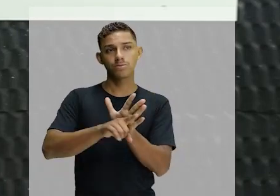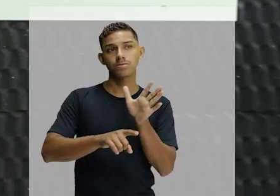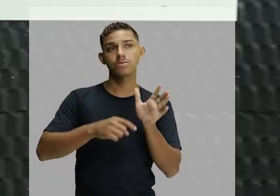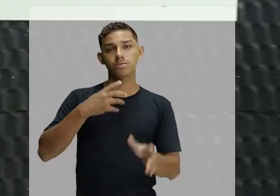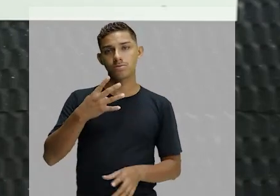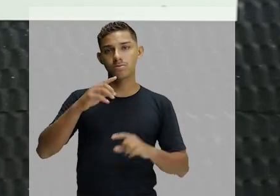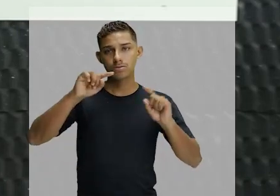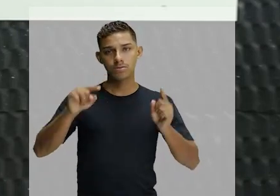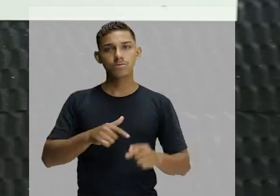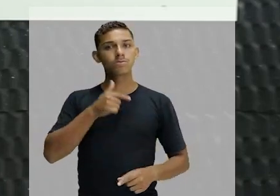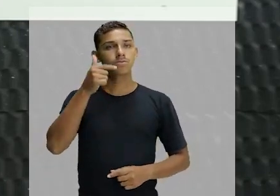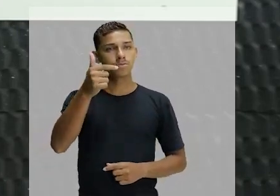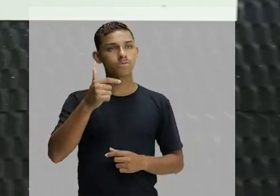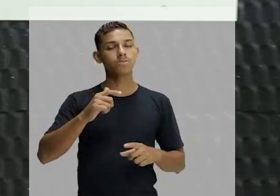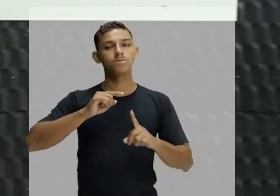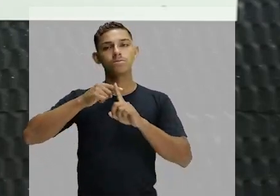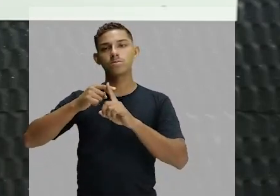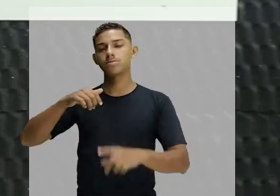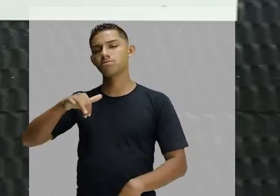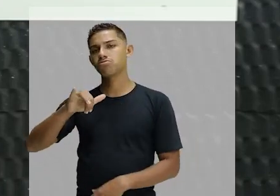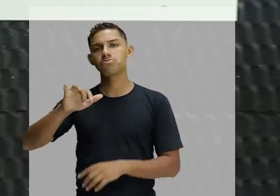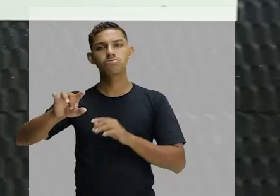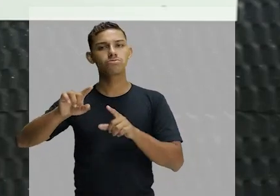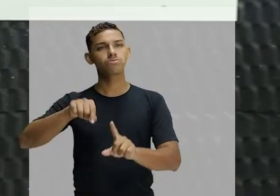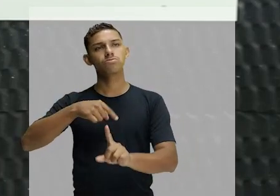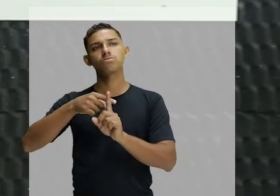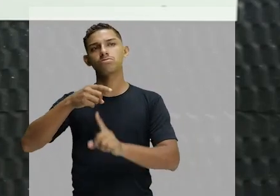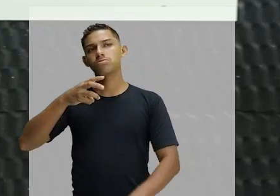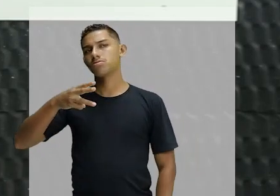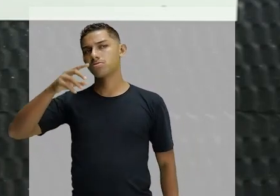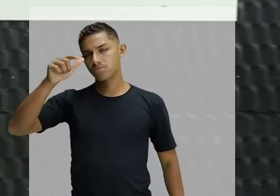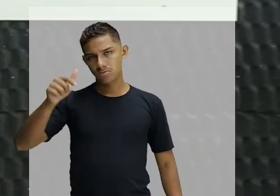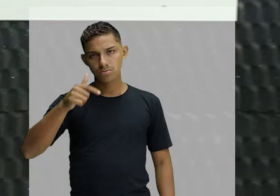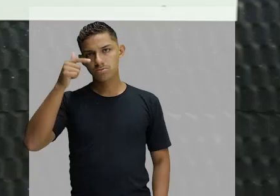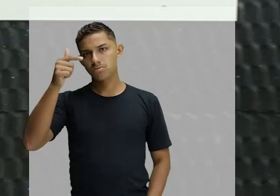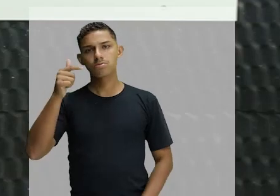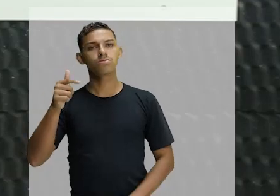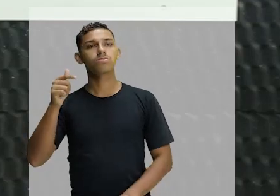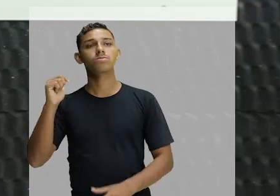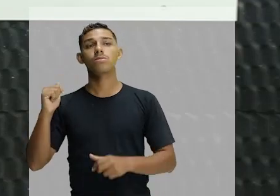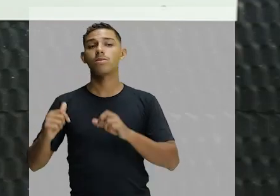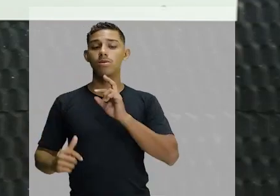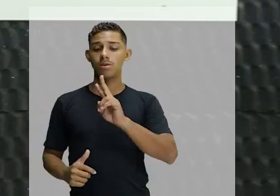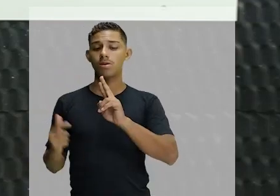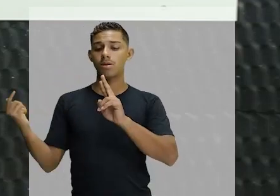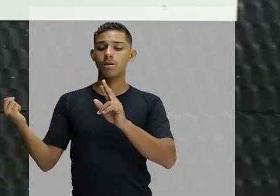Certo? Então, nós vamos ter x menos 4 ao quadrado,